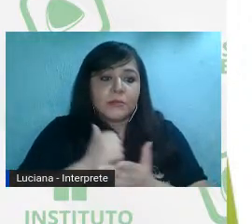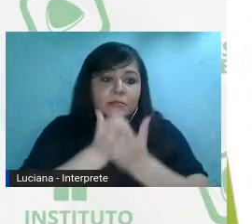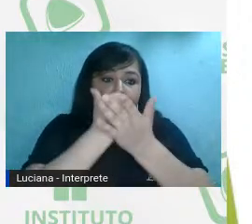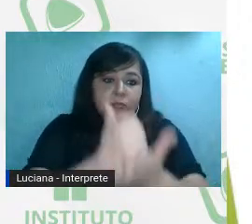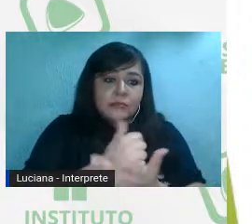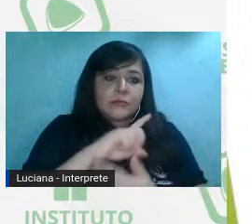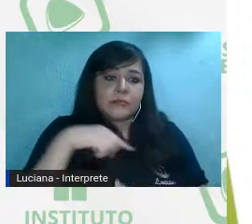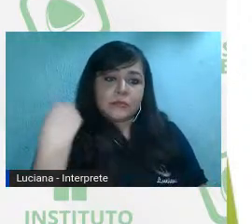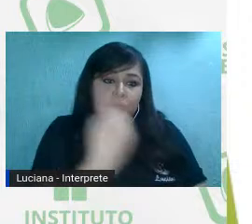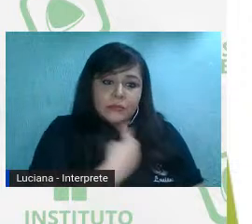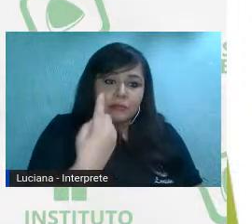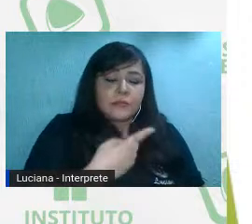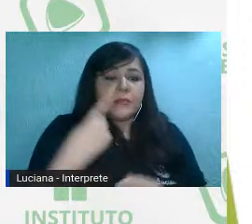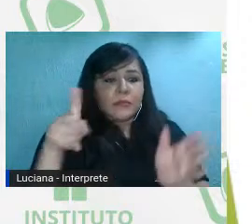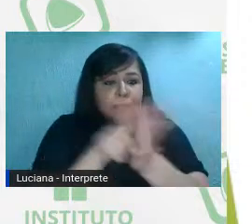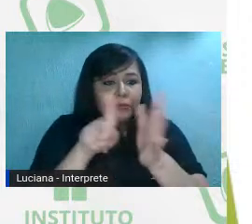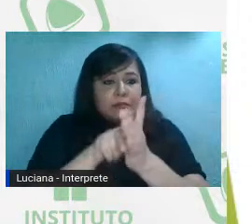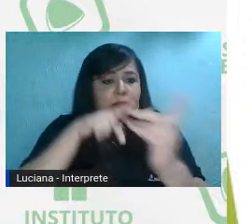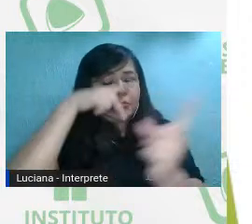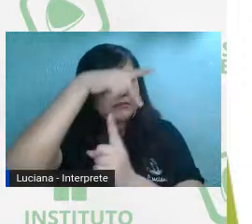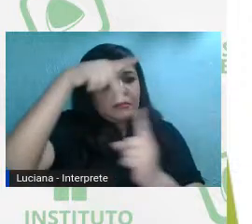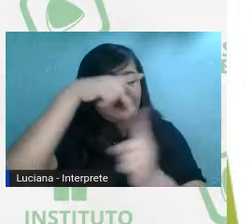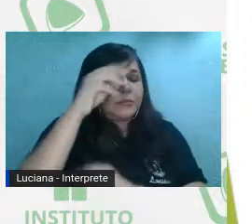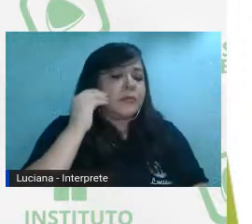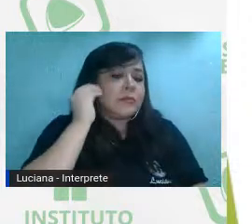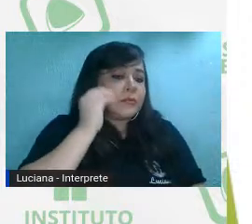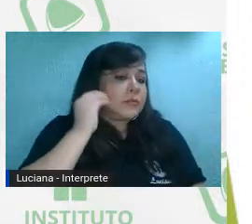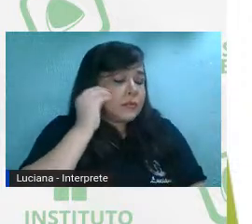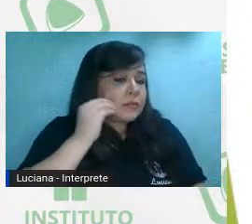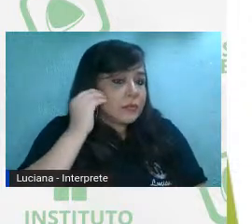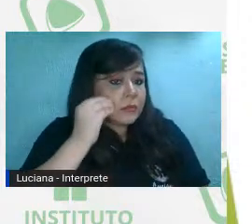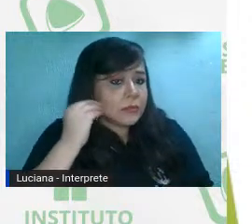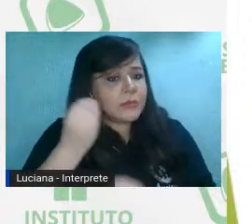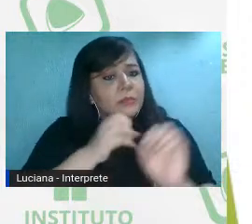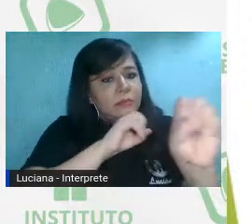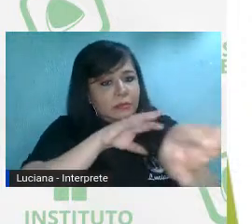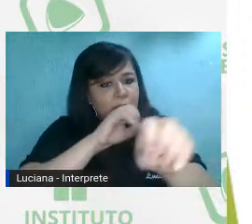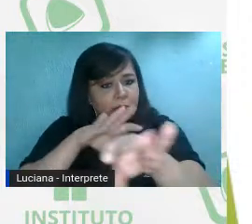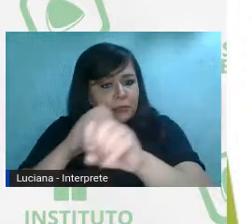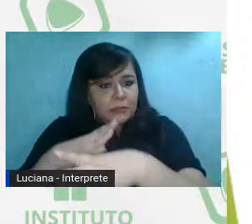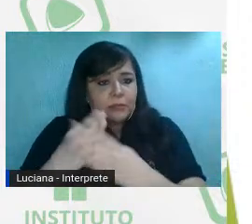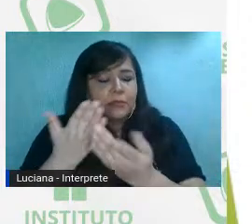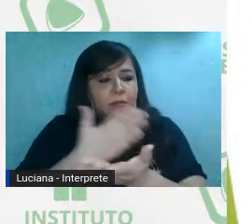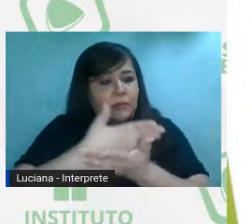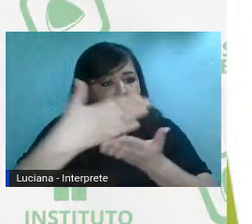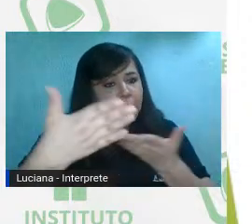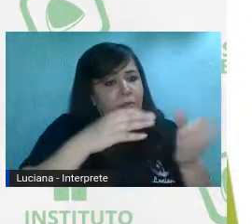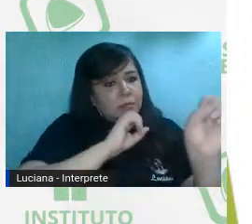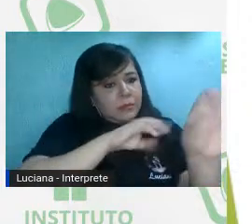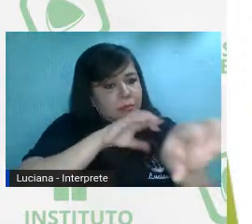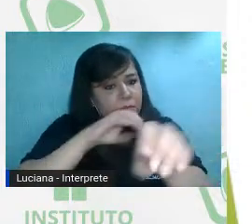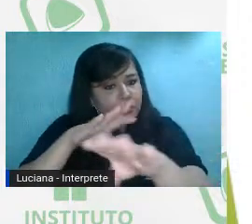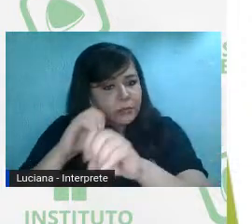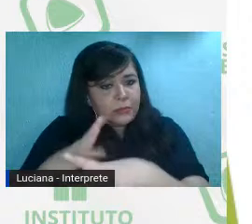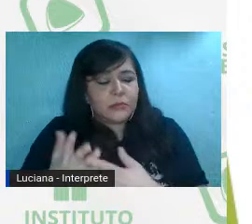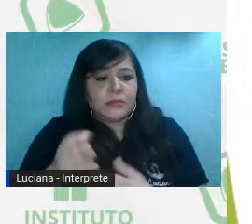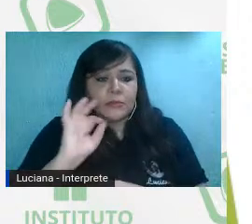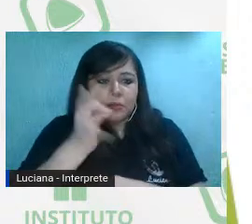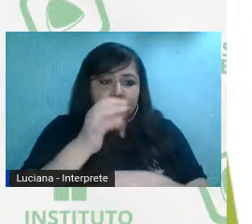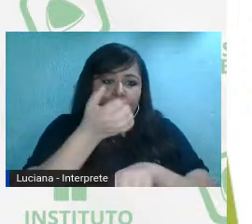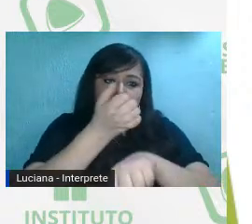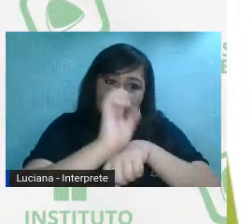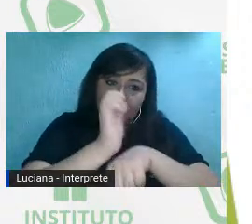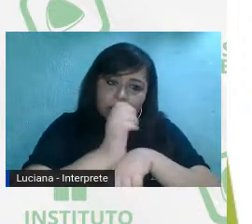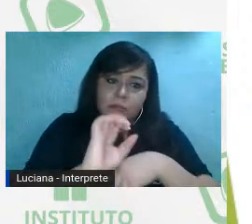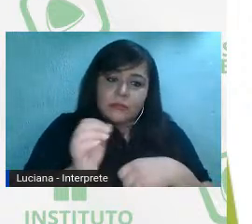uma pré-experiência com a docência. É uma iniciação à docência. E a gente passa de ter dentro da